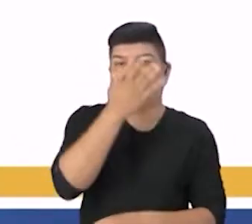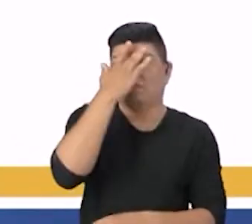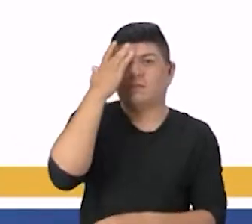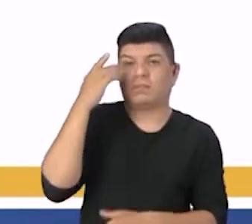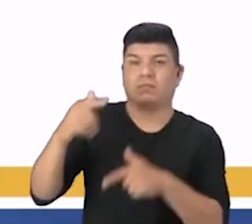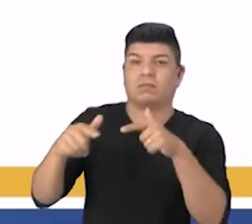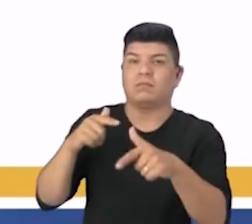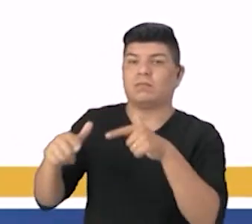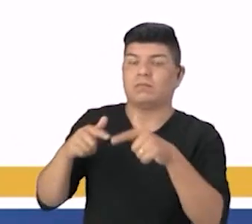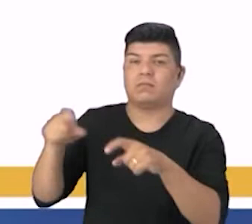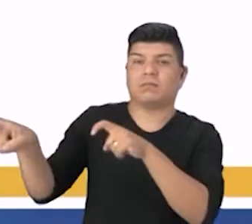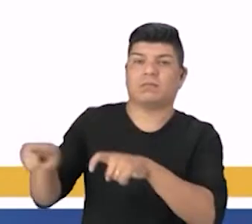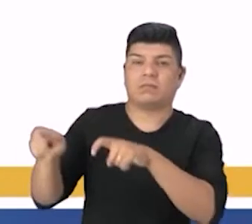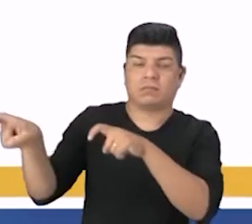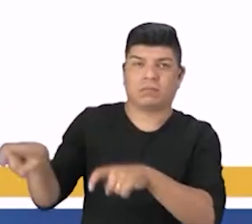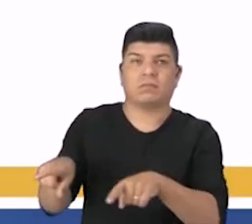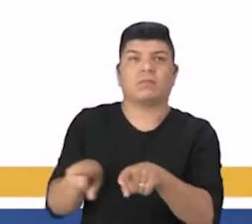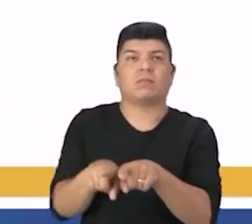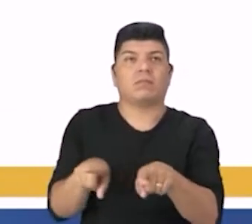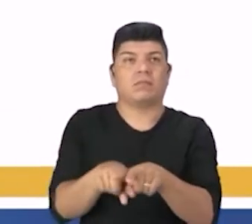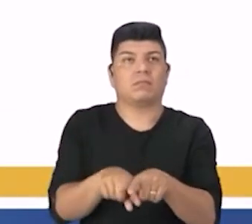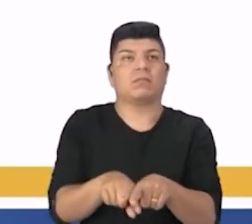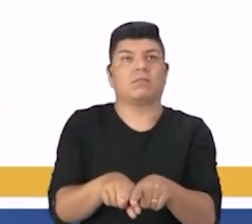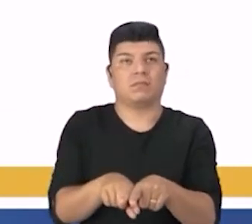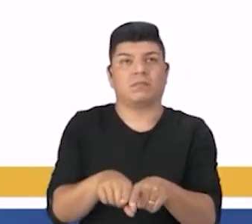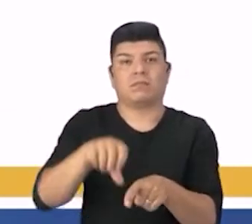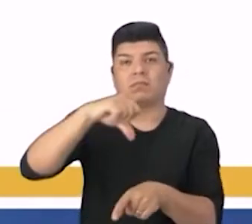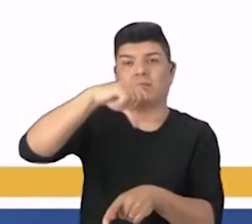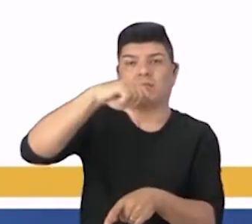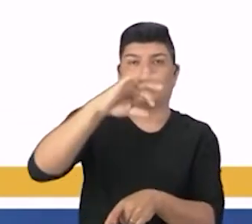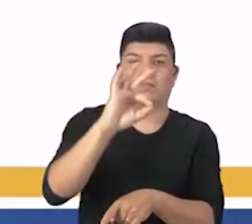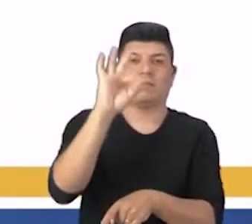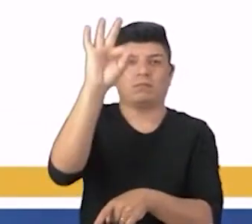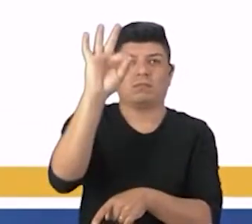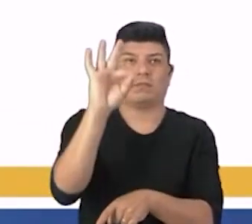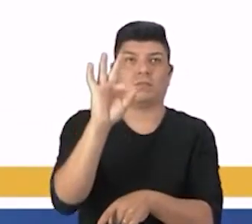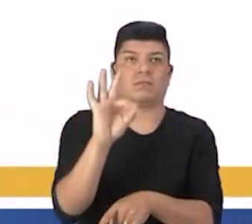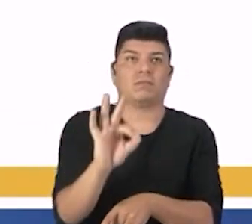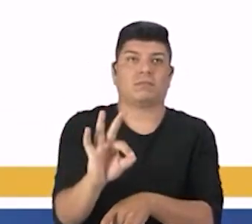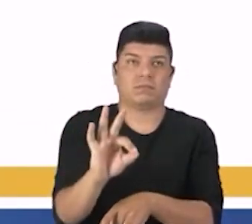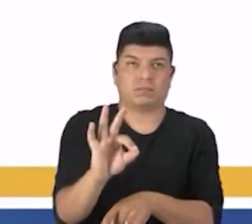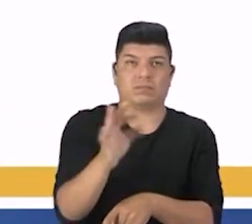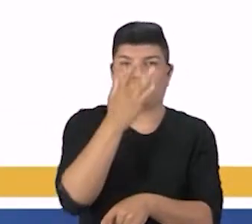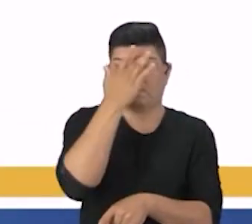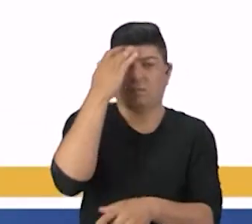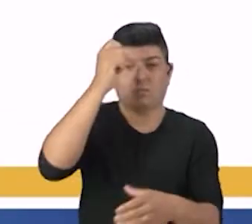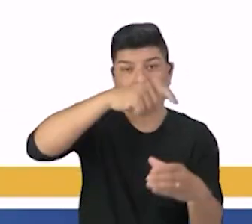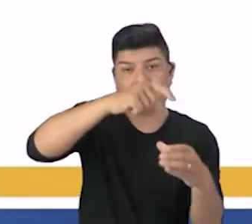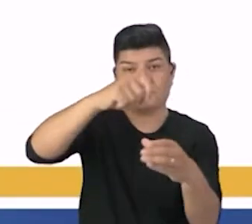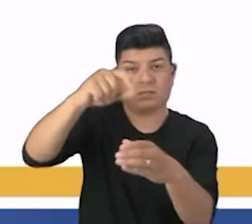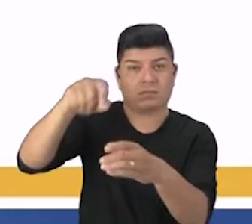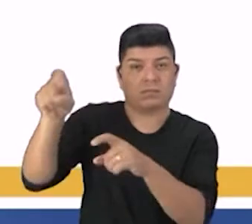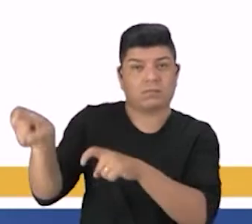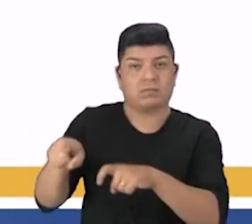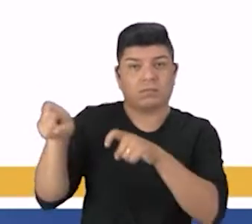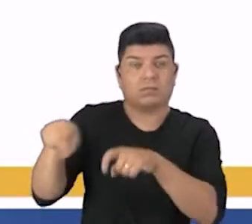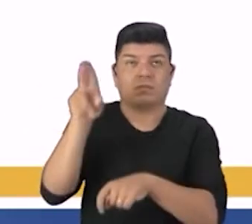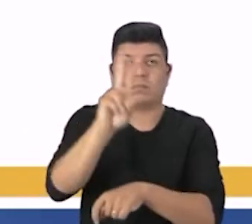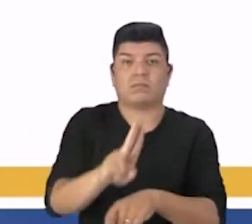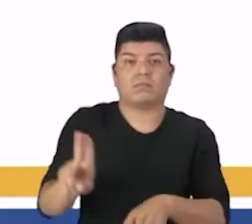pecuarista e como também para o grande agricultor Olha só 90 porcento dos produtores rurais